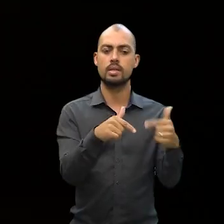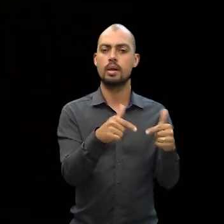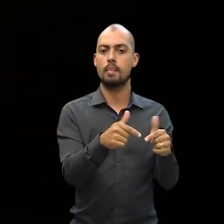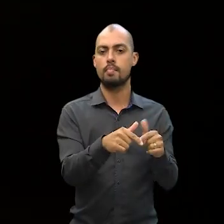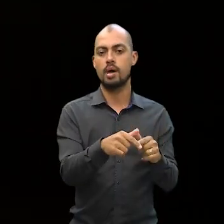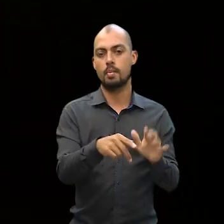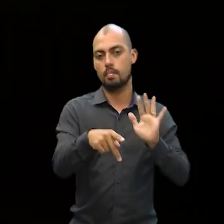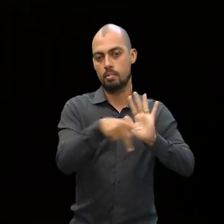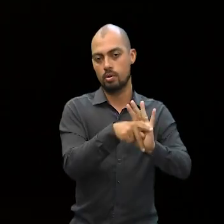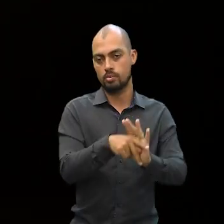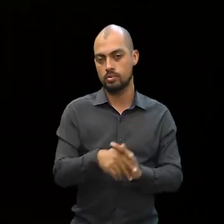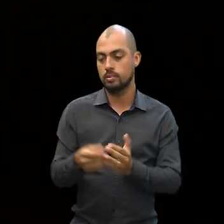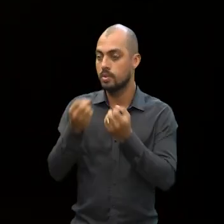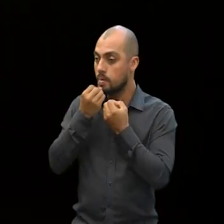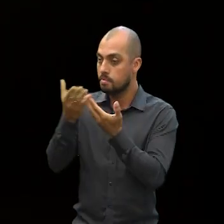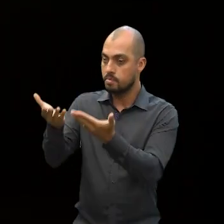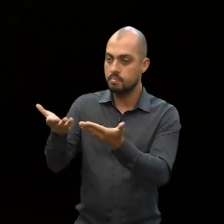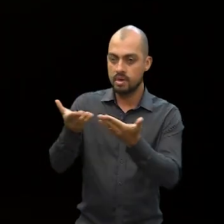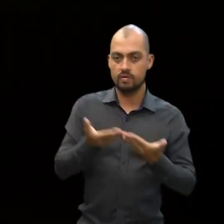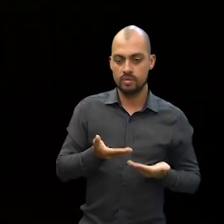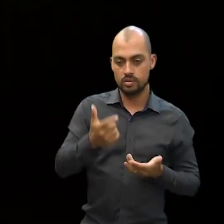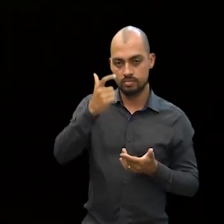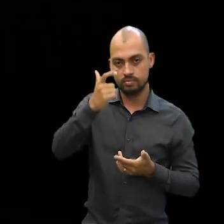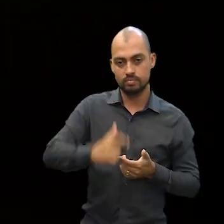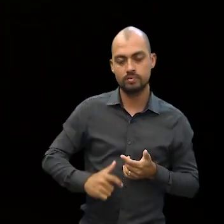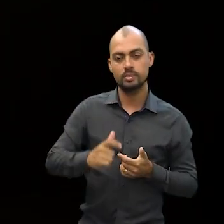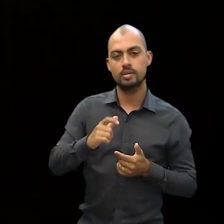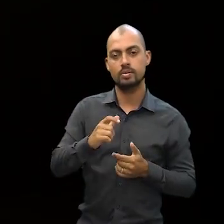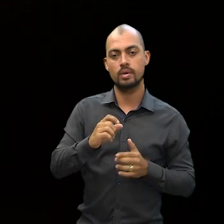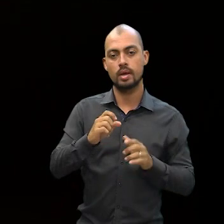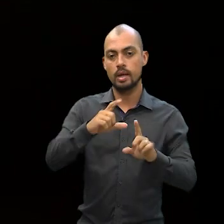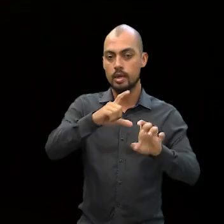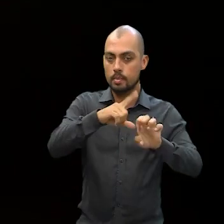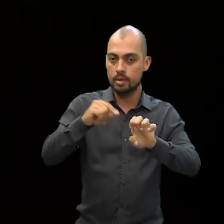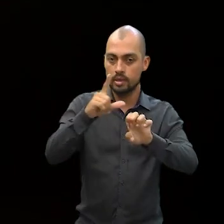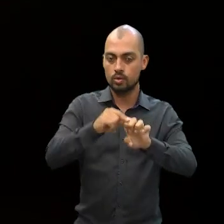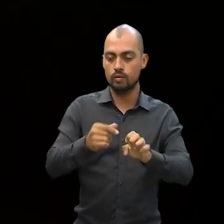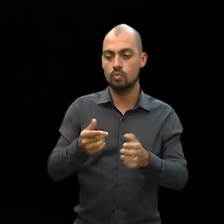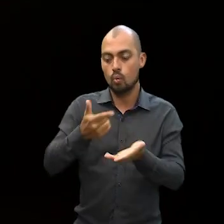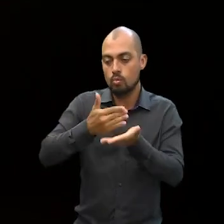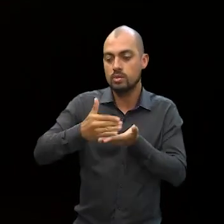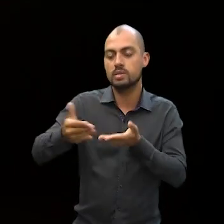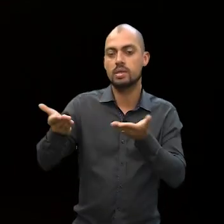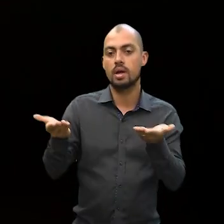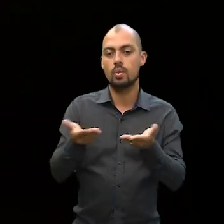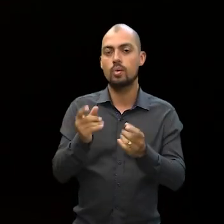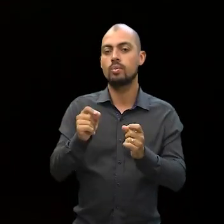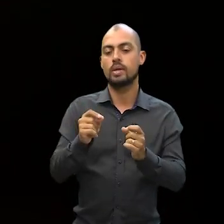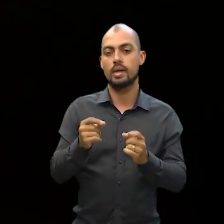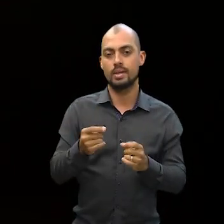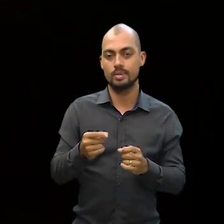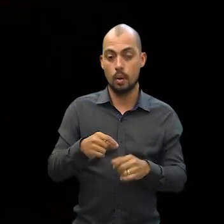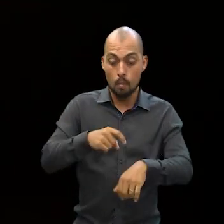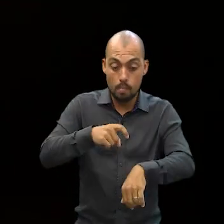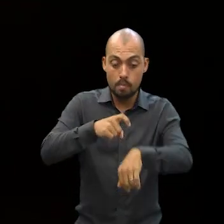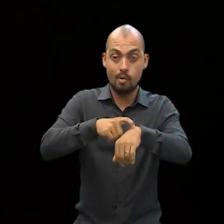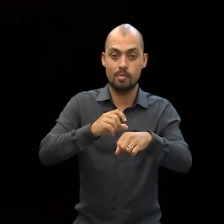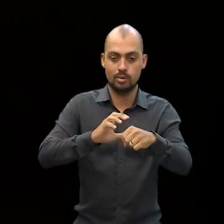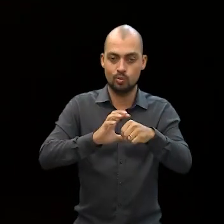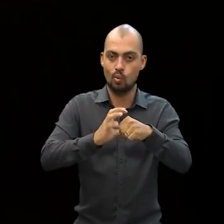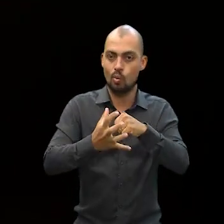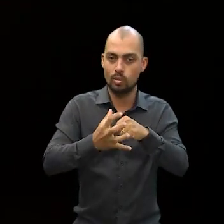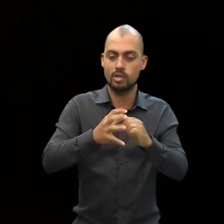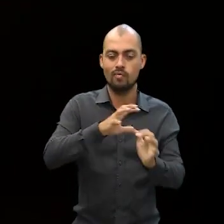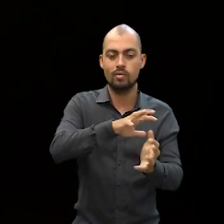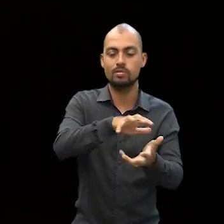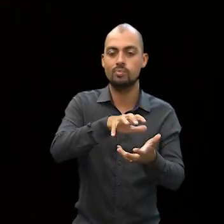Ricardo, seja bem-vindo no Ser Empreendedor e eu vou começar de trás para frente, justamente falando desse momento de pandemia,